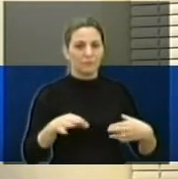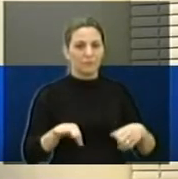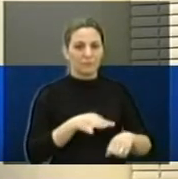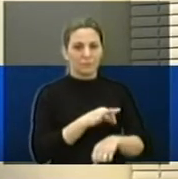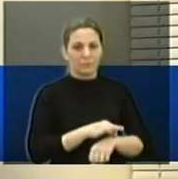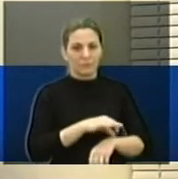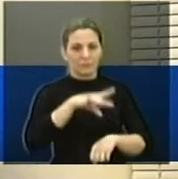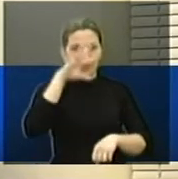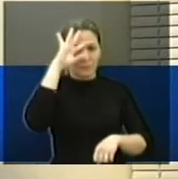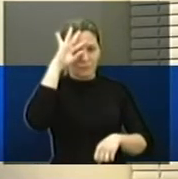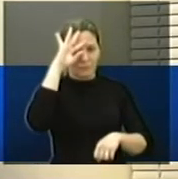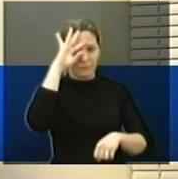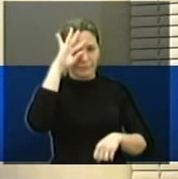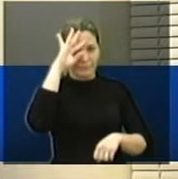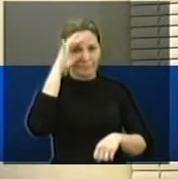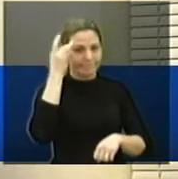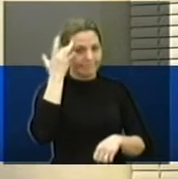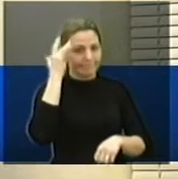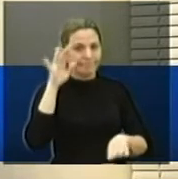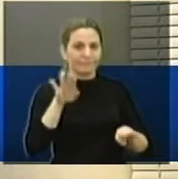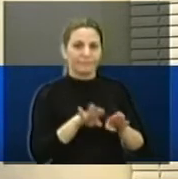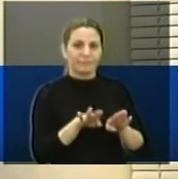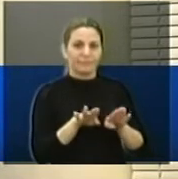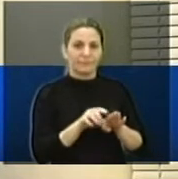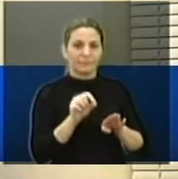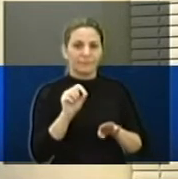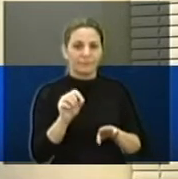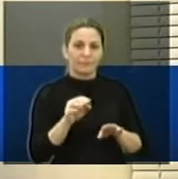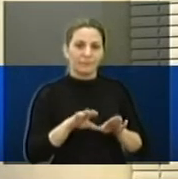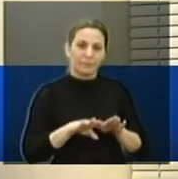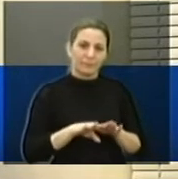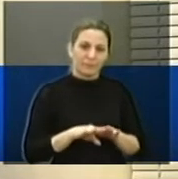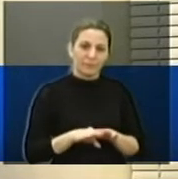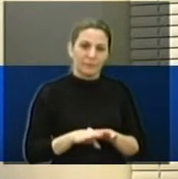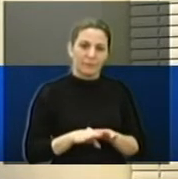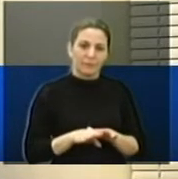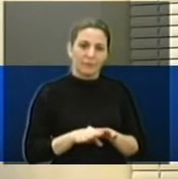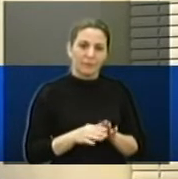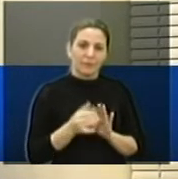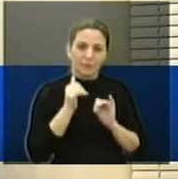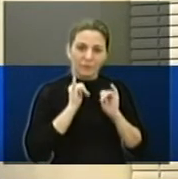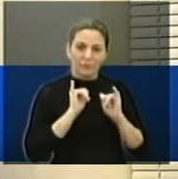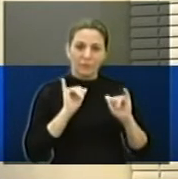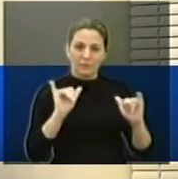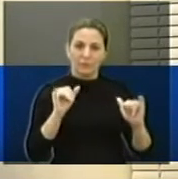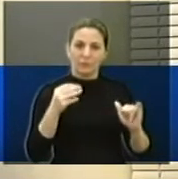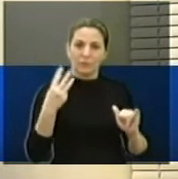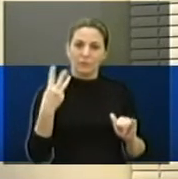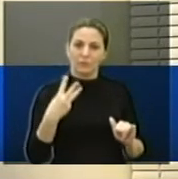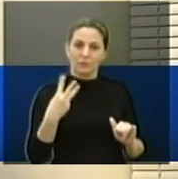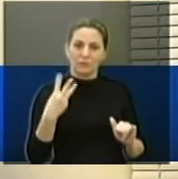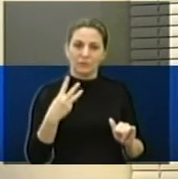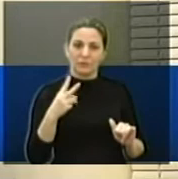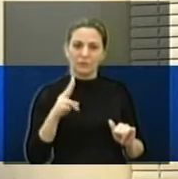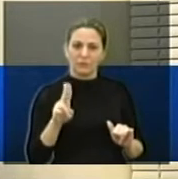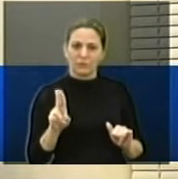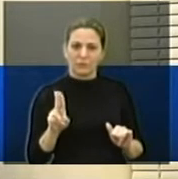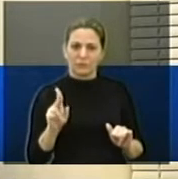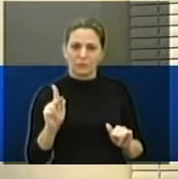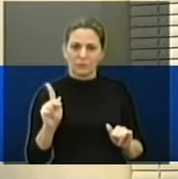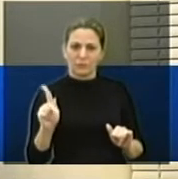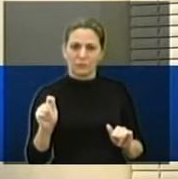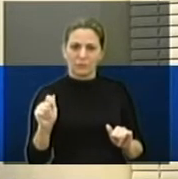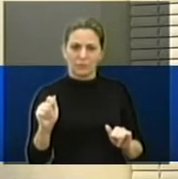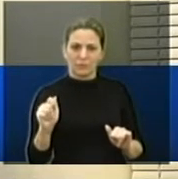sei também da onde viu o companheiro a gabriela que tirar aquela informação que a terceirização da opa une